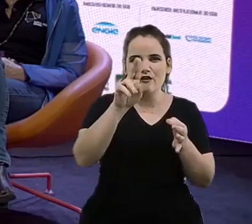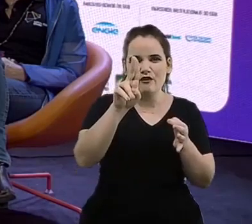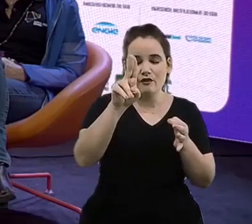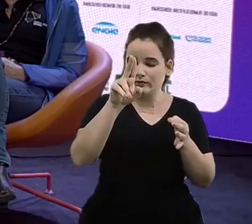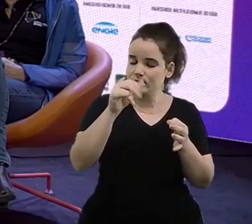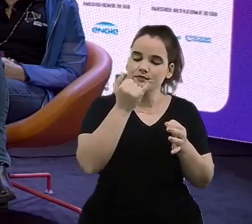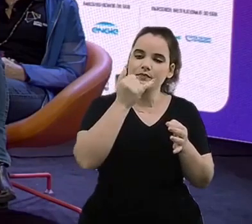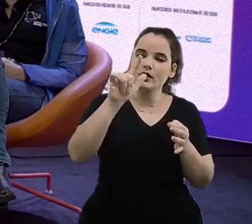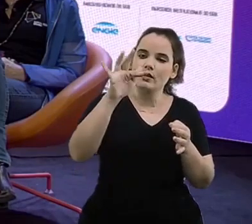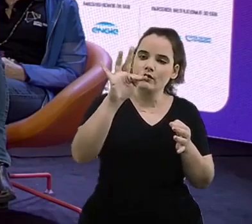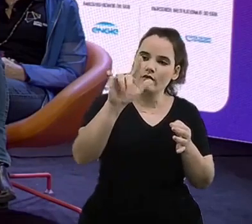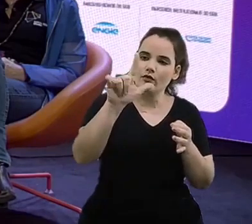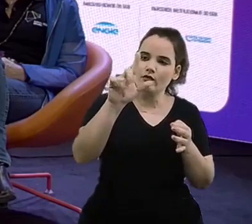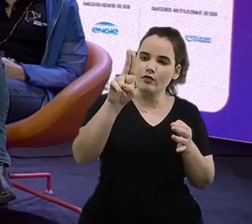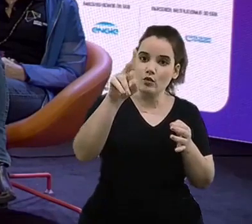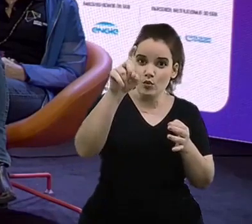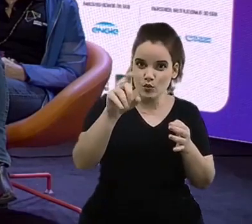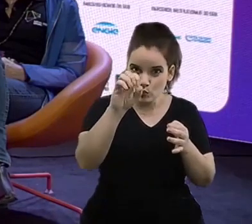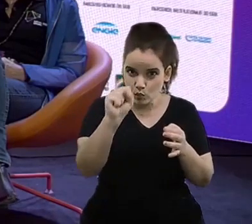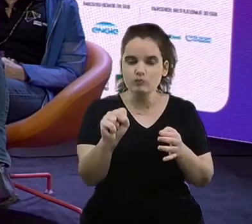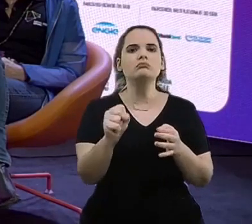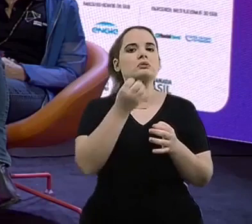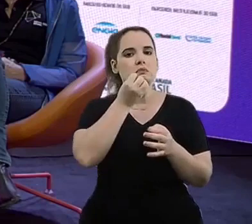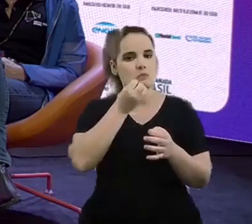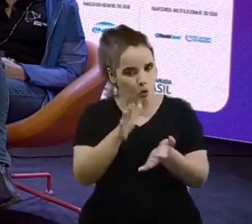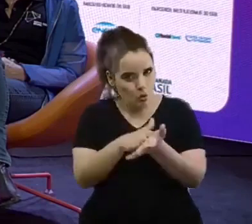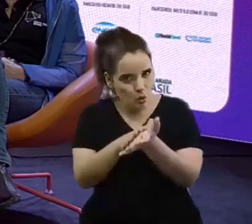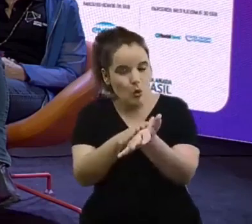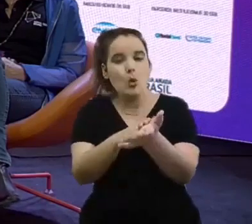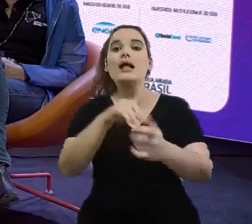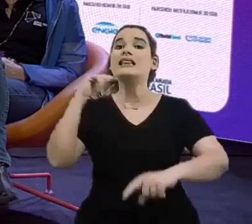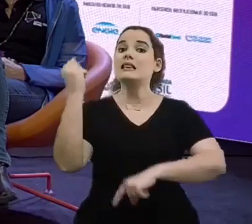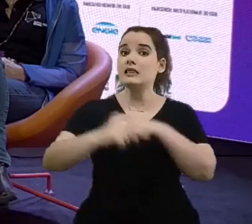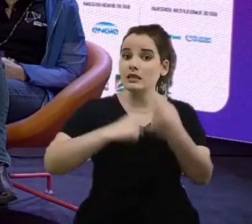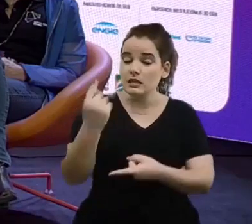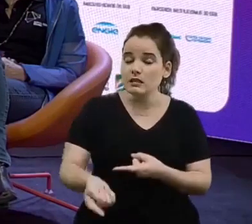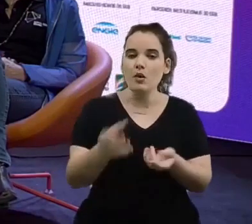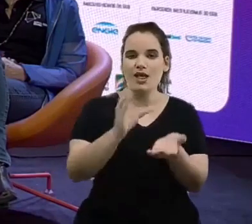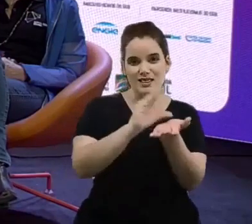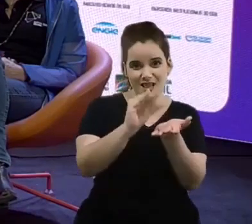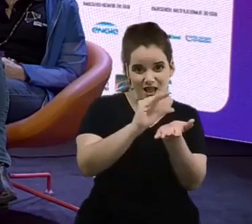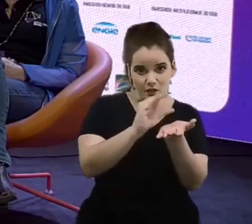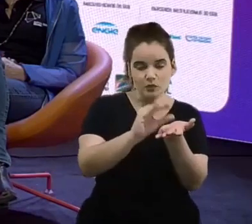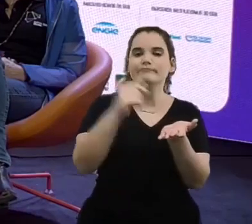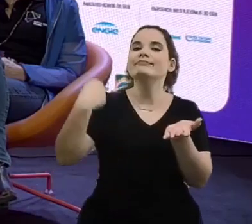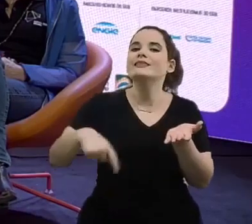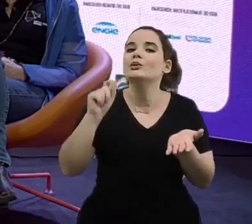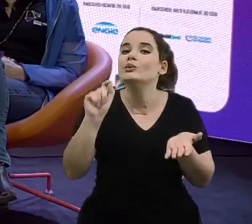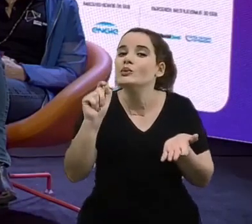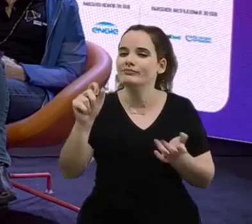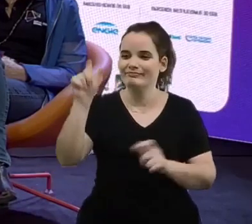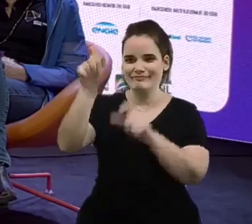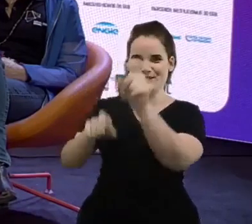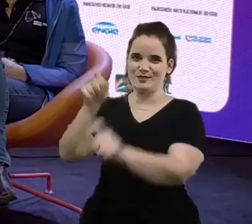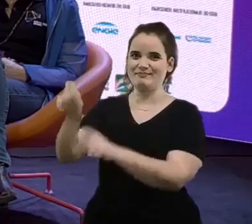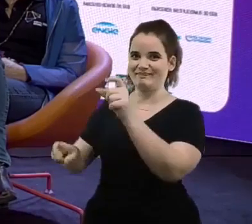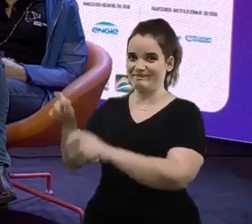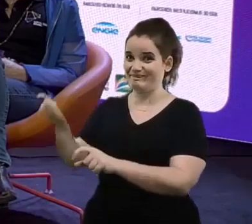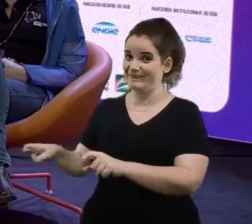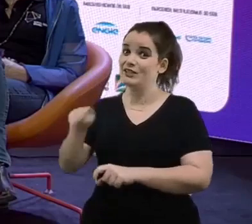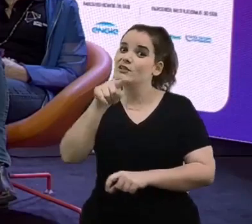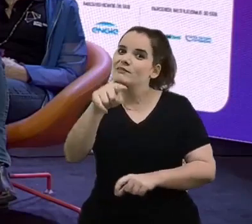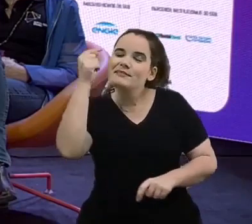área muito boa que é pessoas, né? Quando a gente fala de dados e tecnologia, tem que começar com pessoas, e vocês repensaram processos, saíram